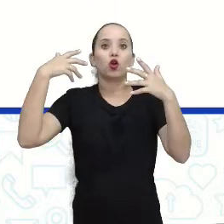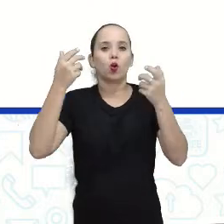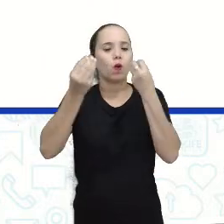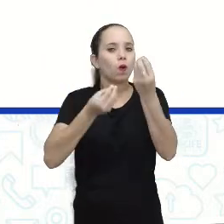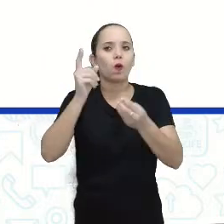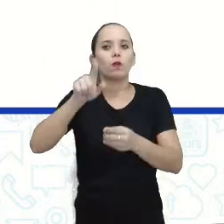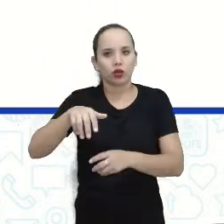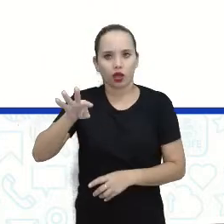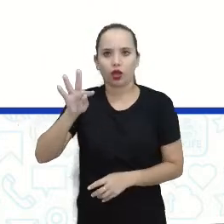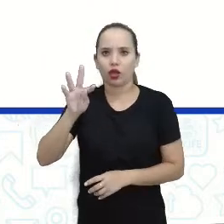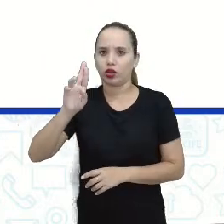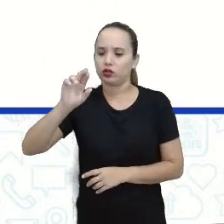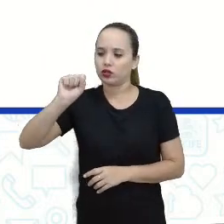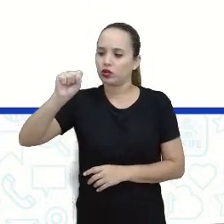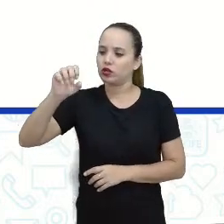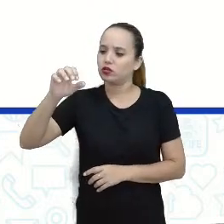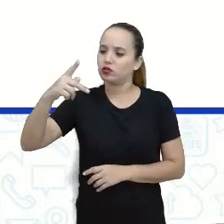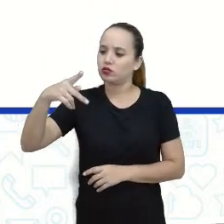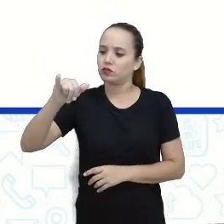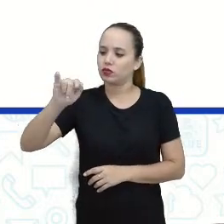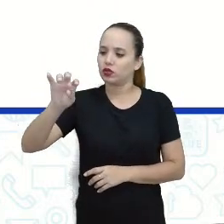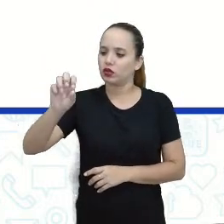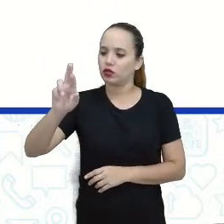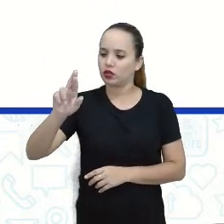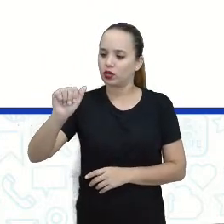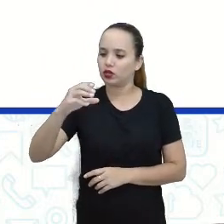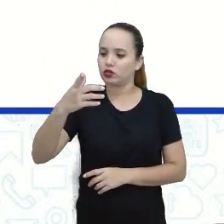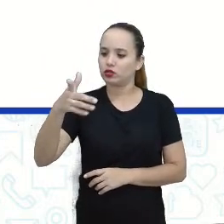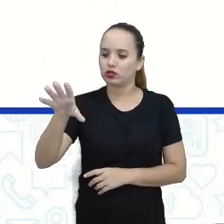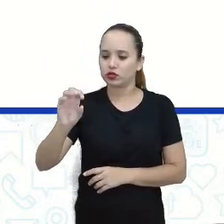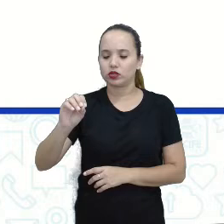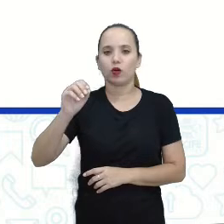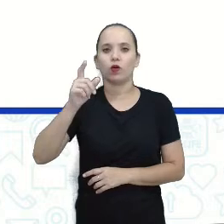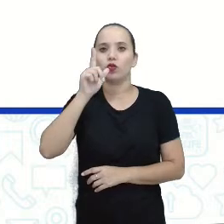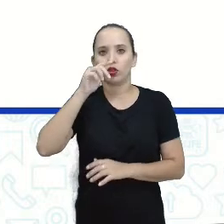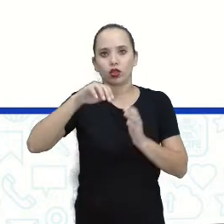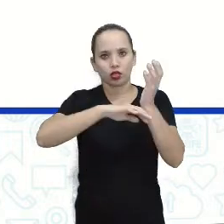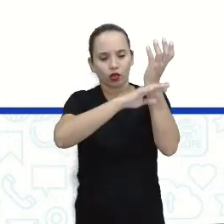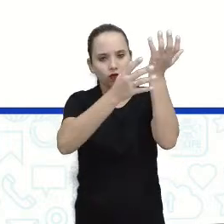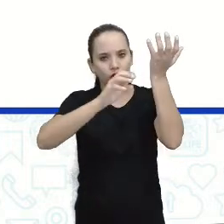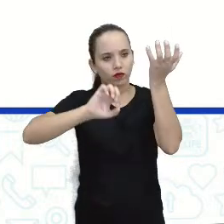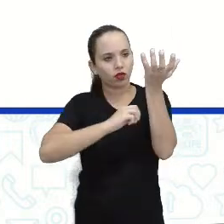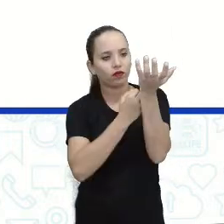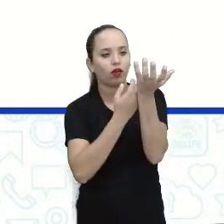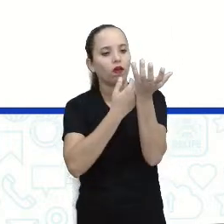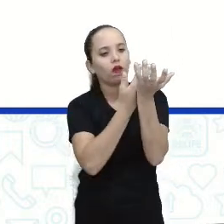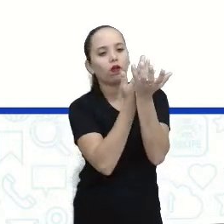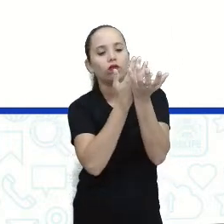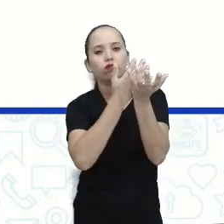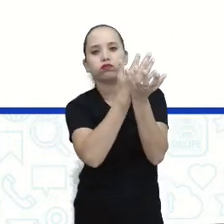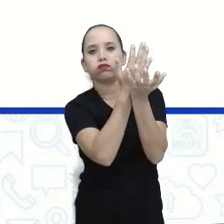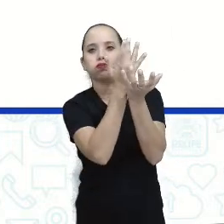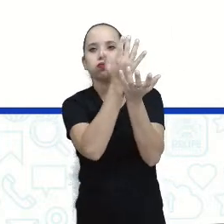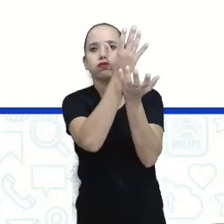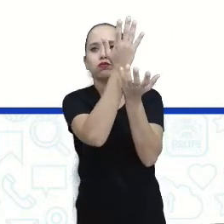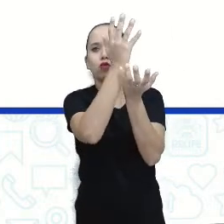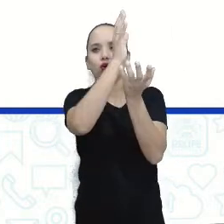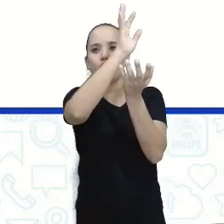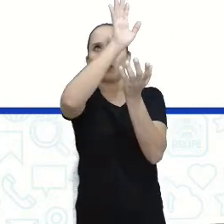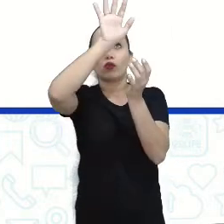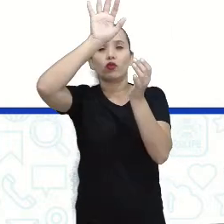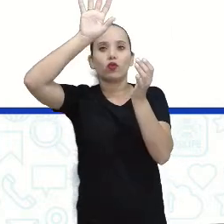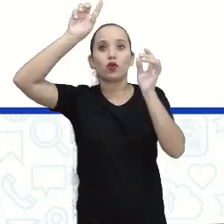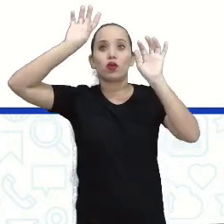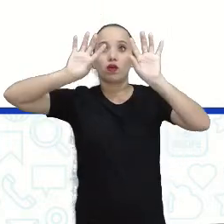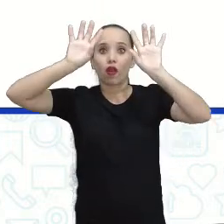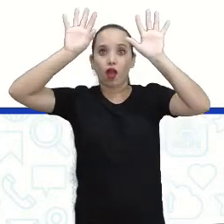da transpiração das folhas, tá? Então, essa transpiração joga essa água em forma de vapor, ou seja, a